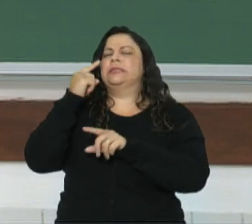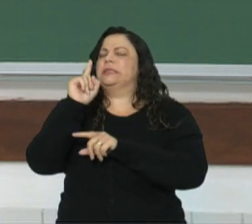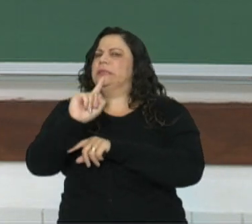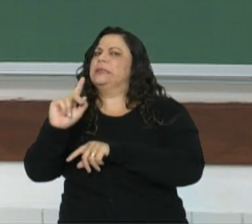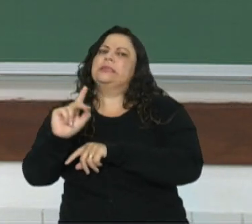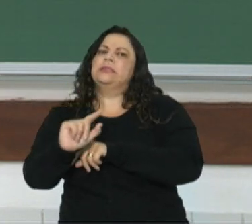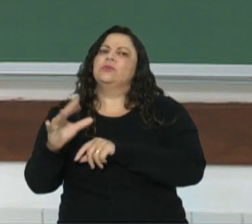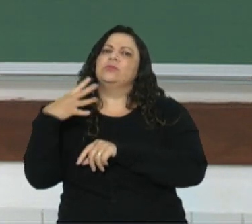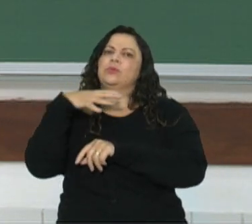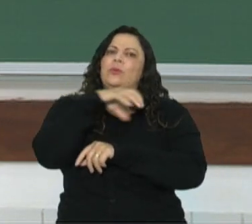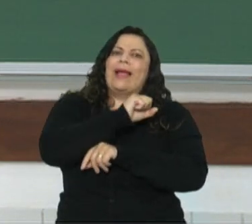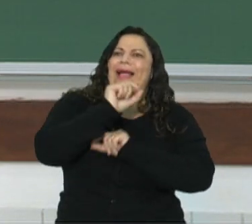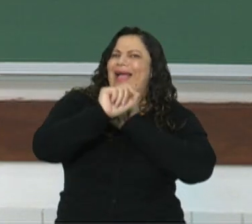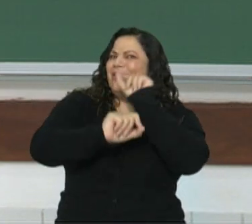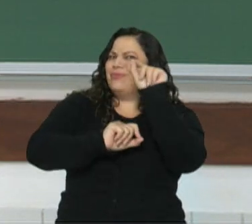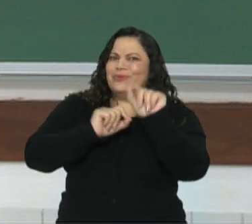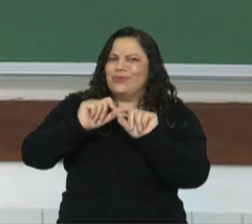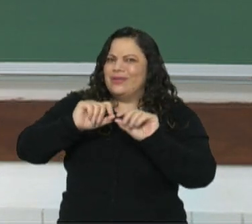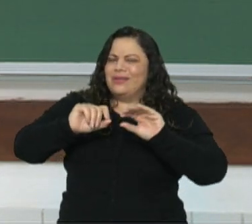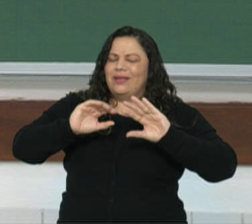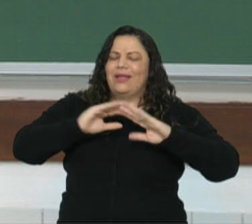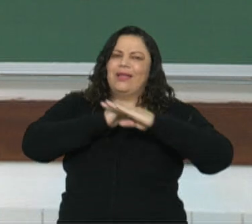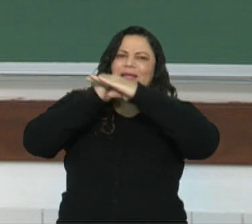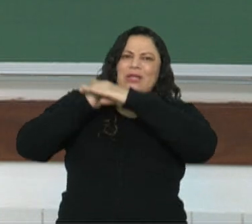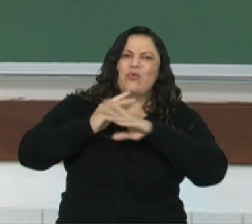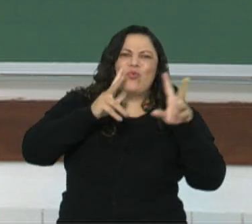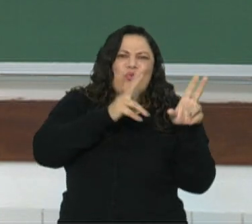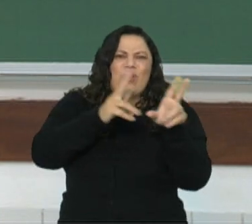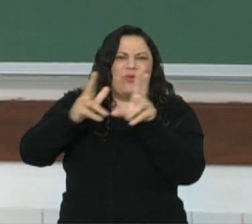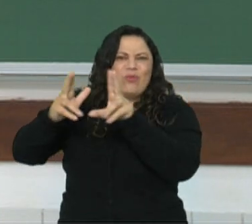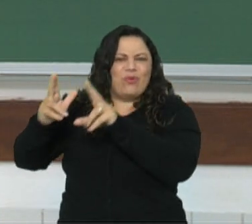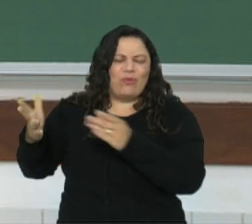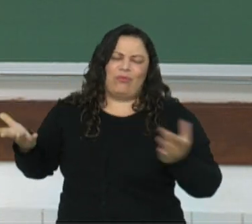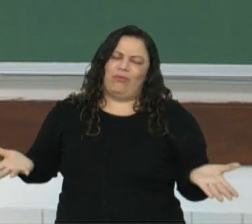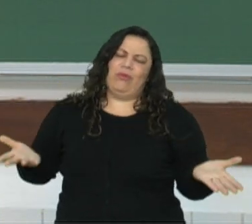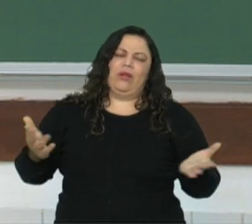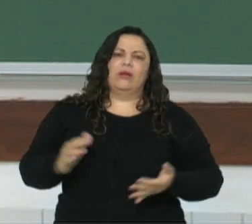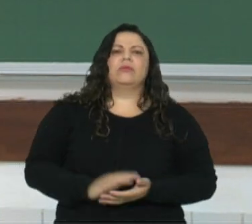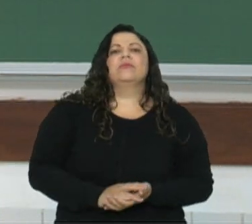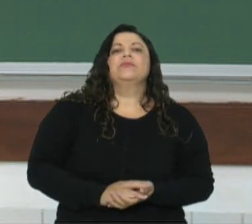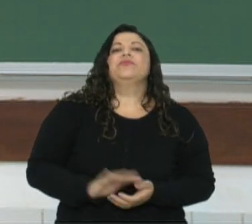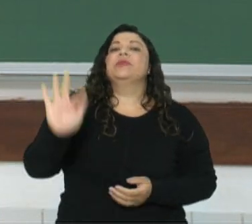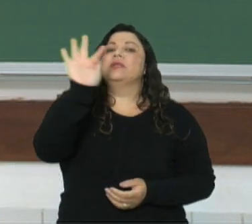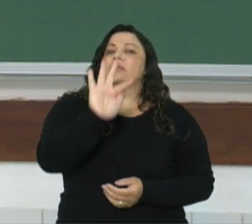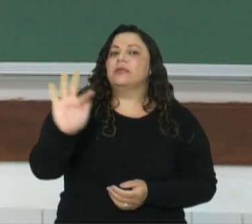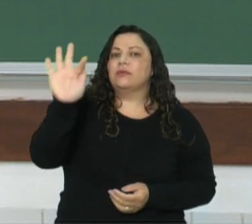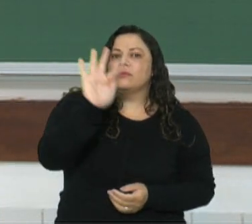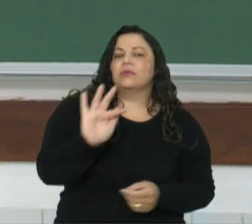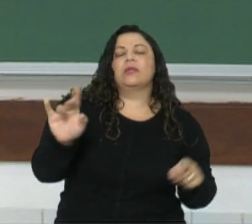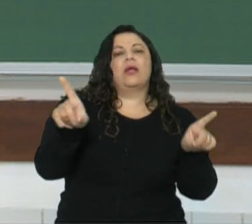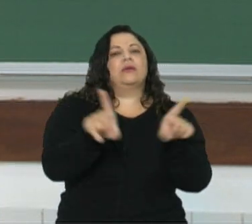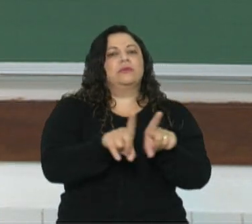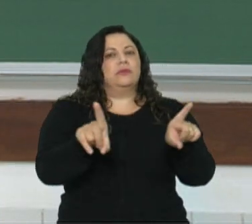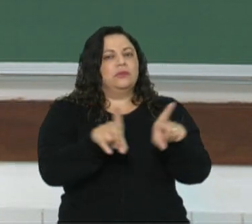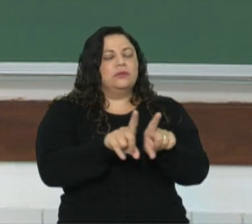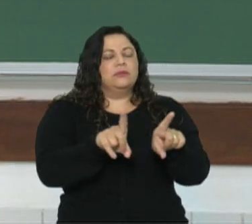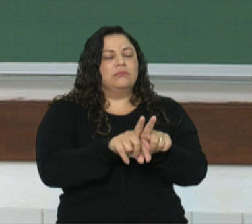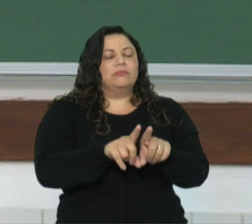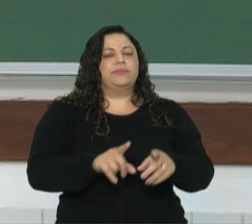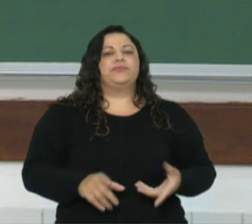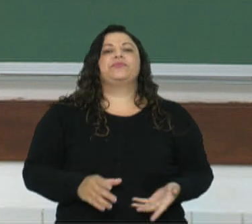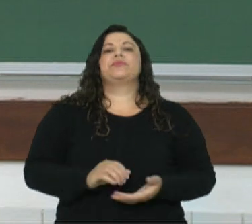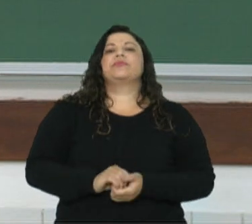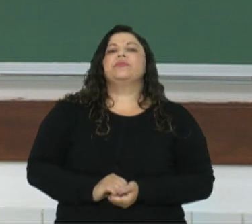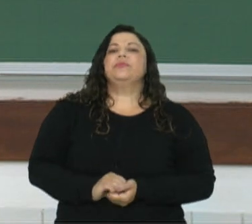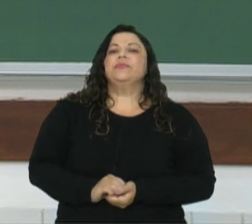muito rápida. É também do Francis Bacon que quando na faculdade a gente vai fazer o